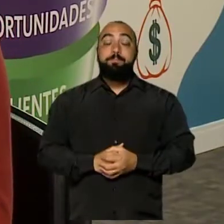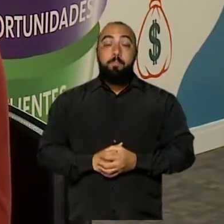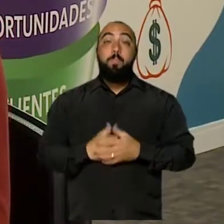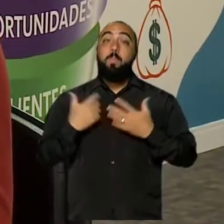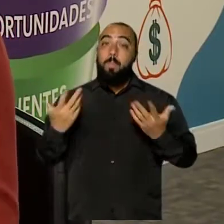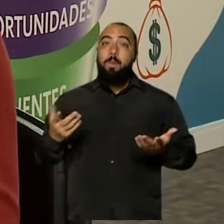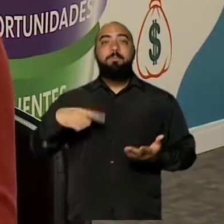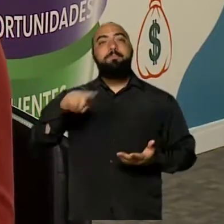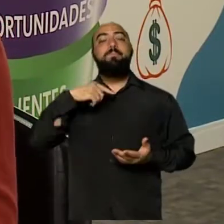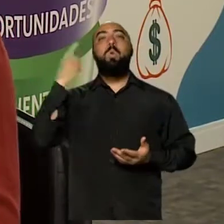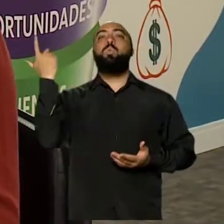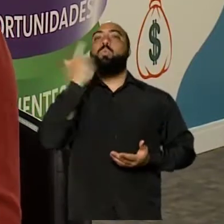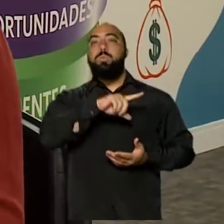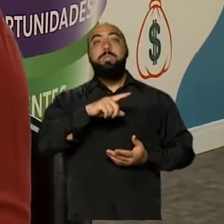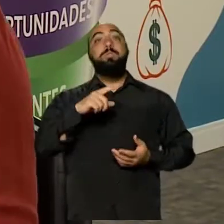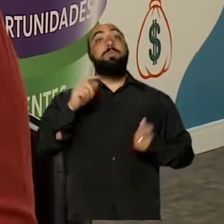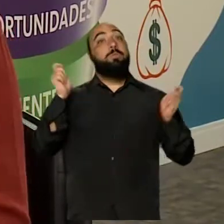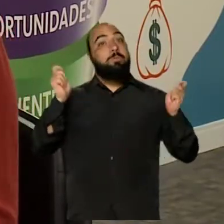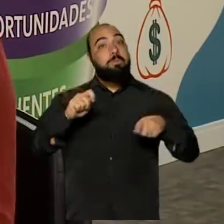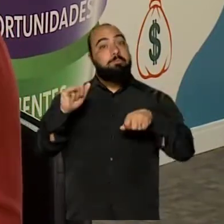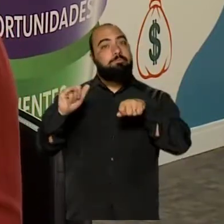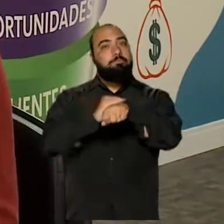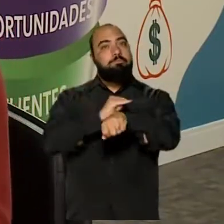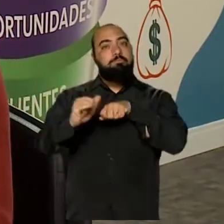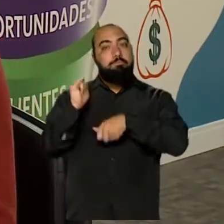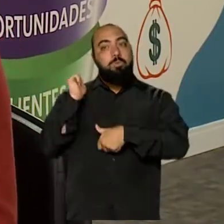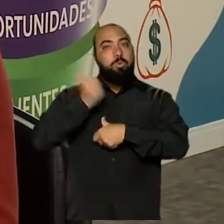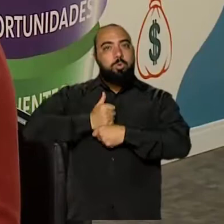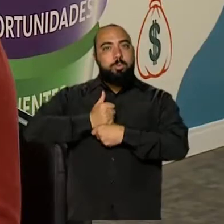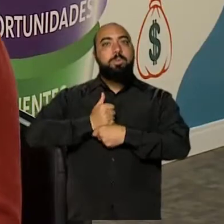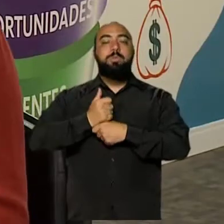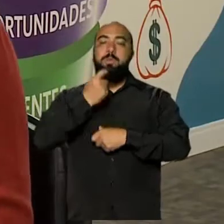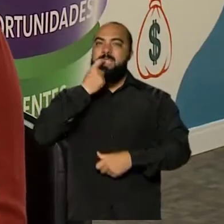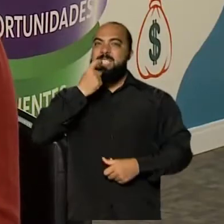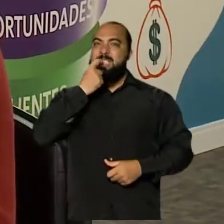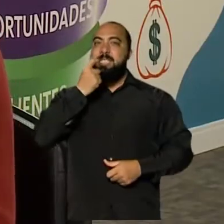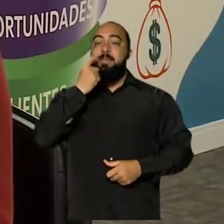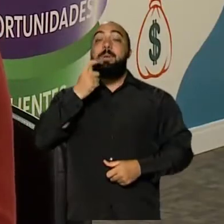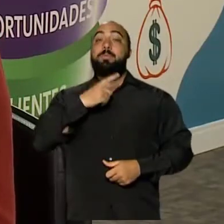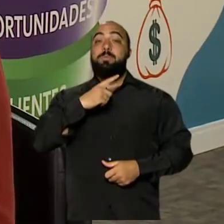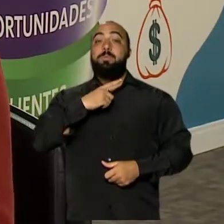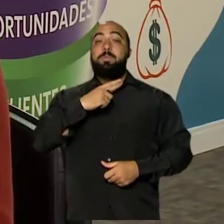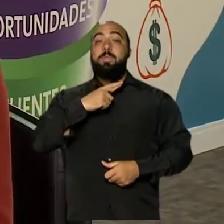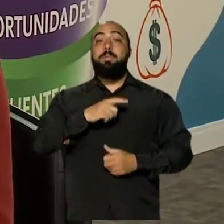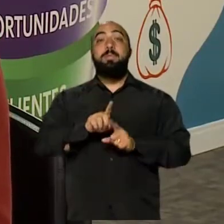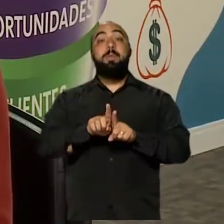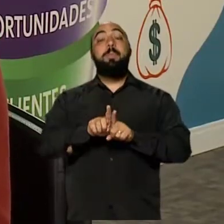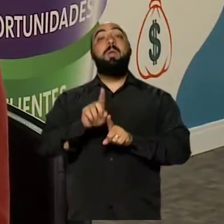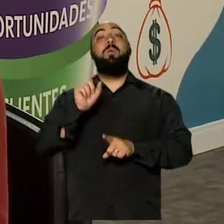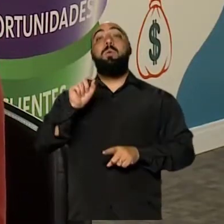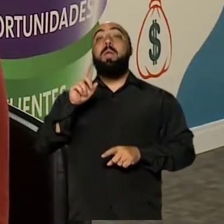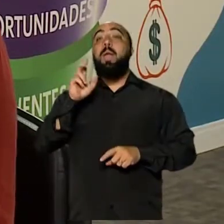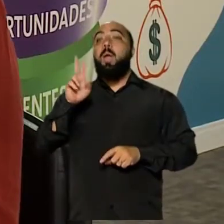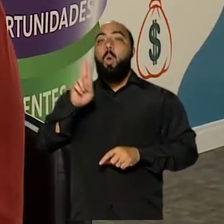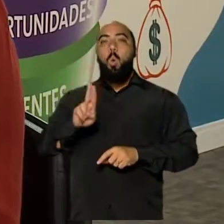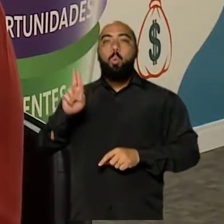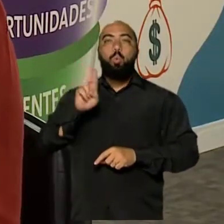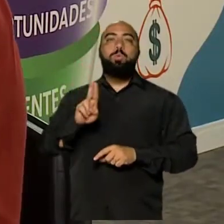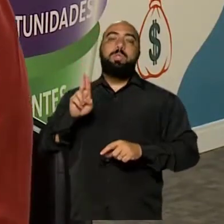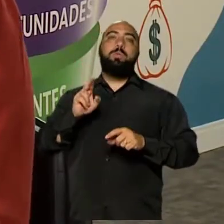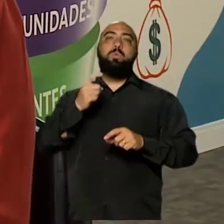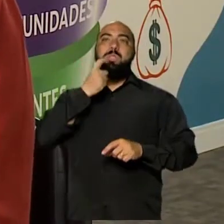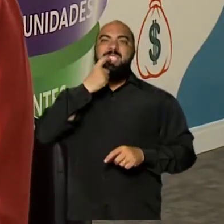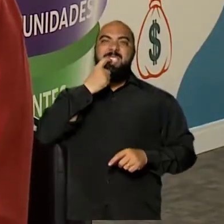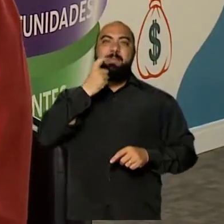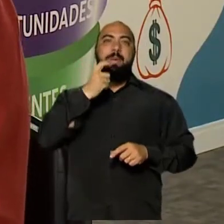nós conseguimos uma alternativa para substituir o uso do plástico, em vez do uso de plástico,